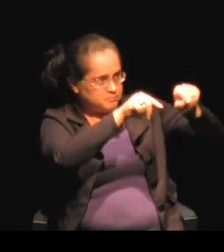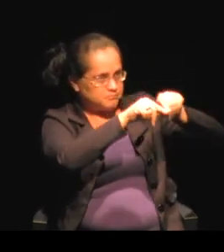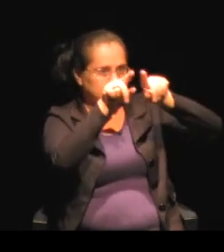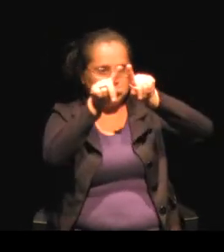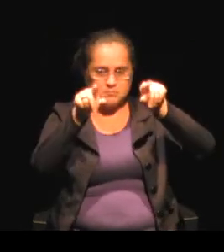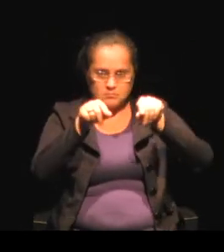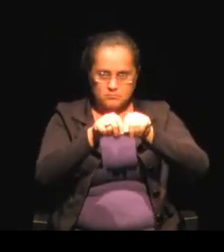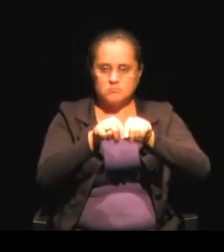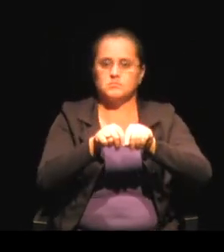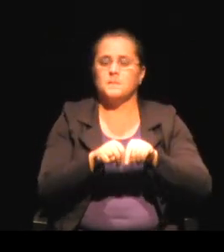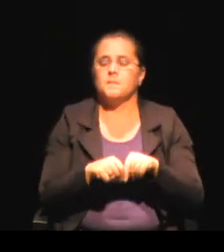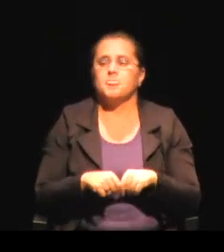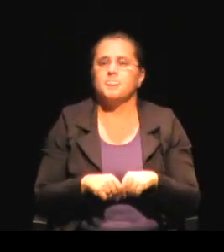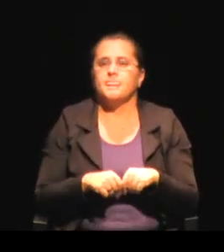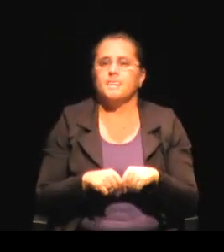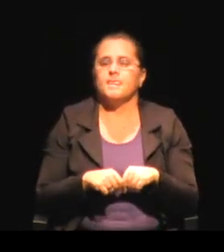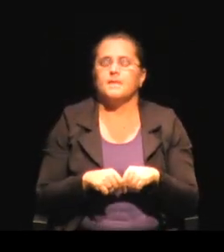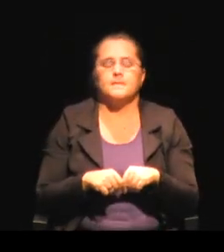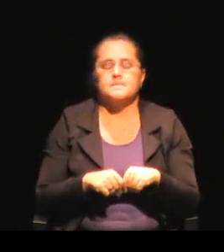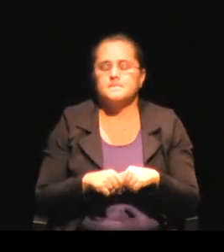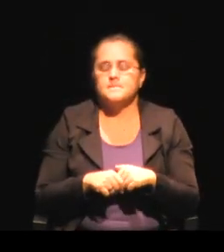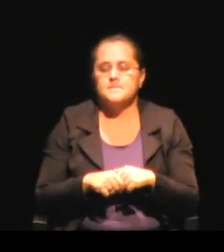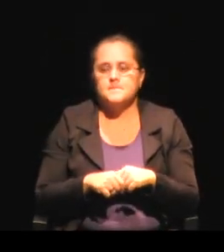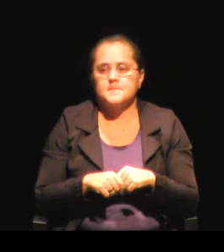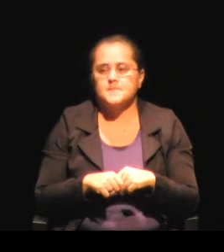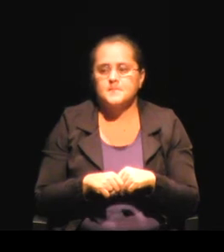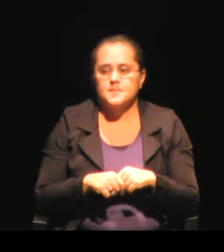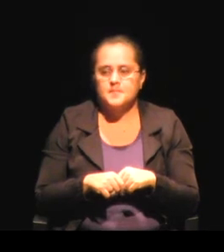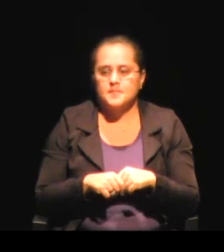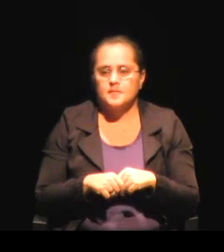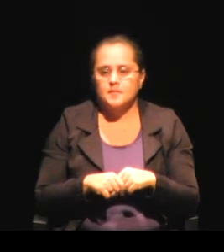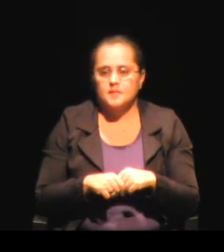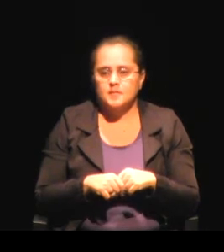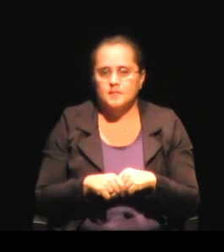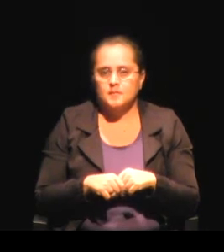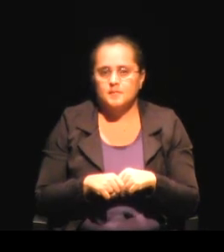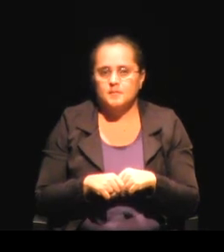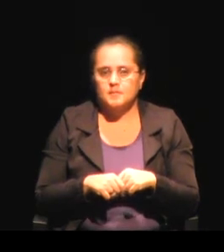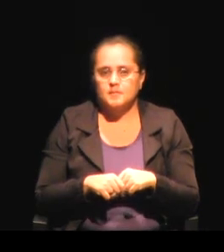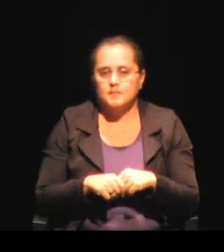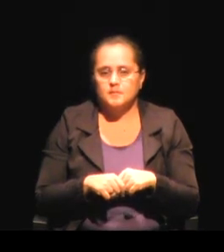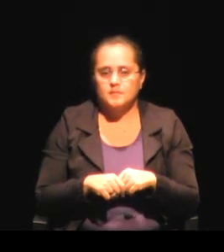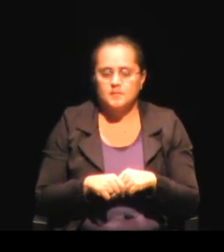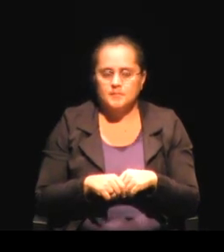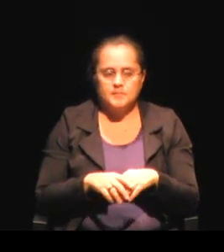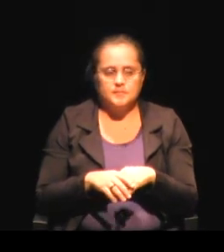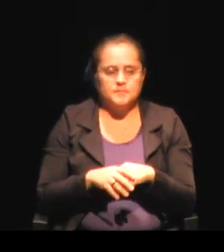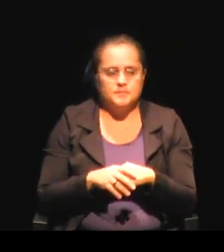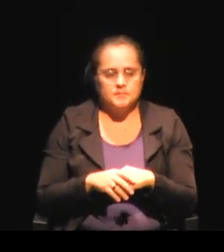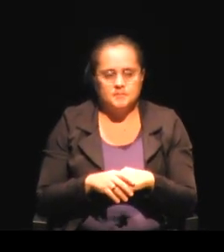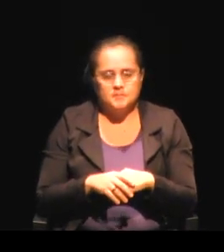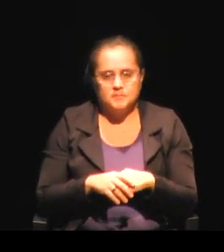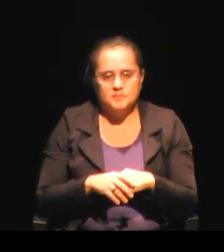a parte indoor aí da Praça das Artes, que são escolas e tudo mais, circulação vertical, infraestrutura administrativa,